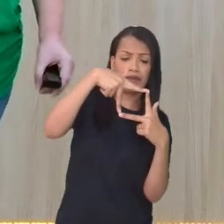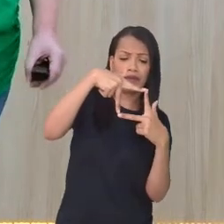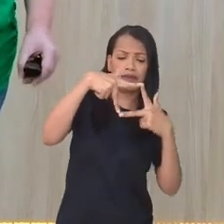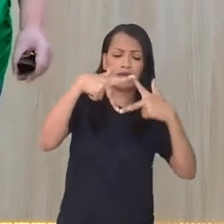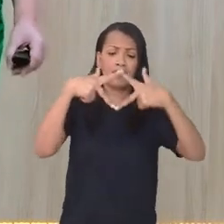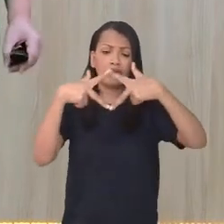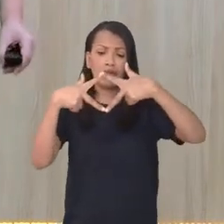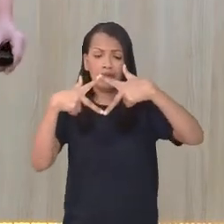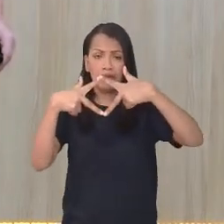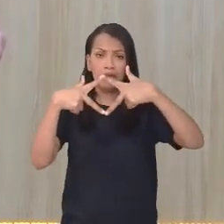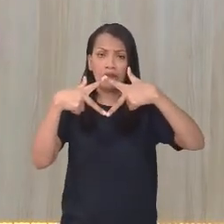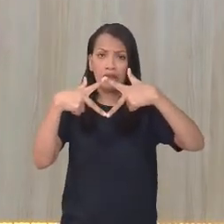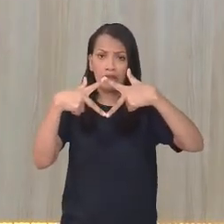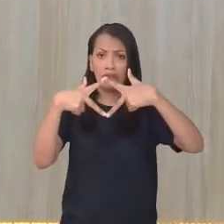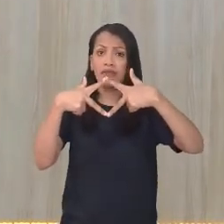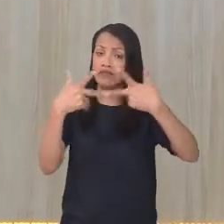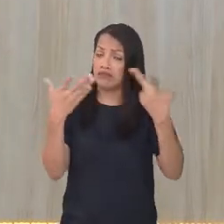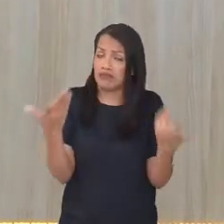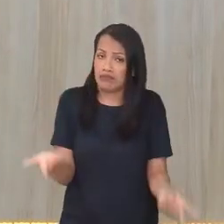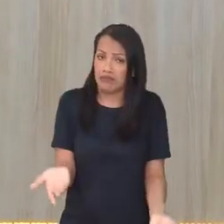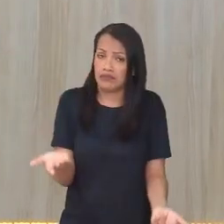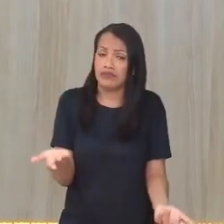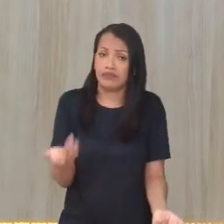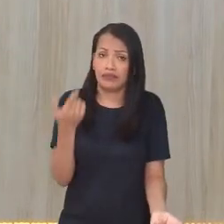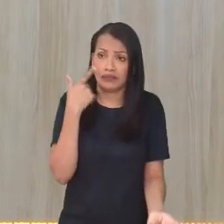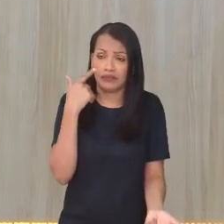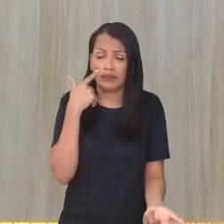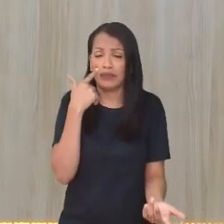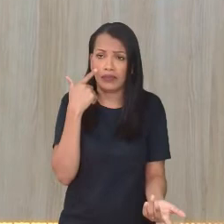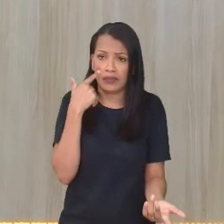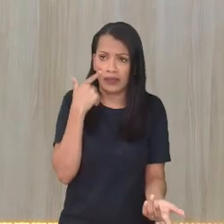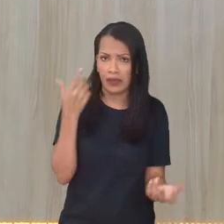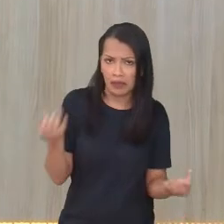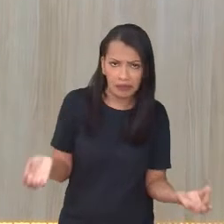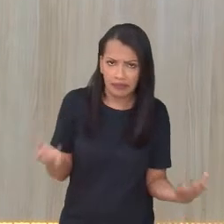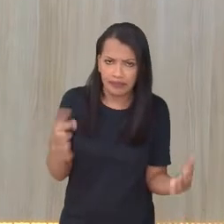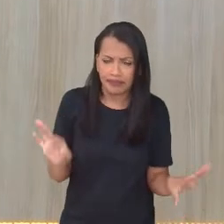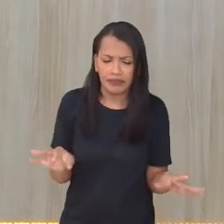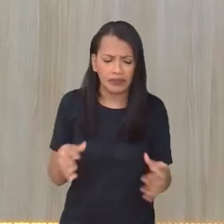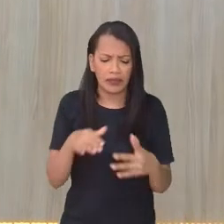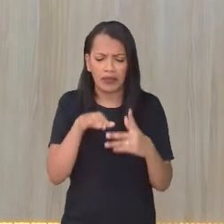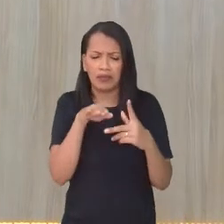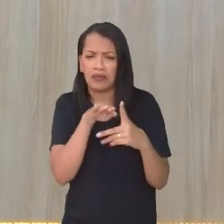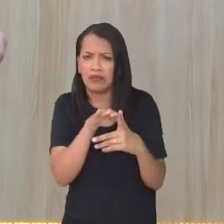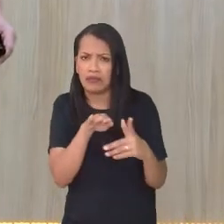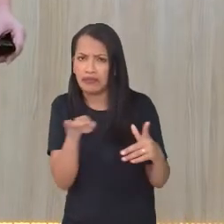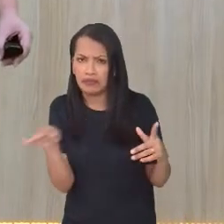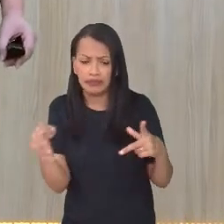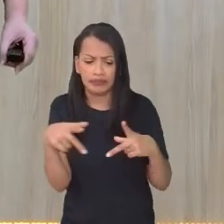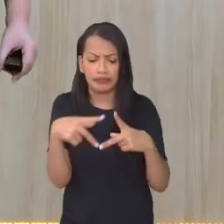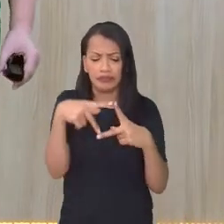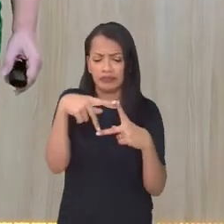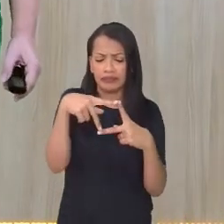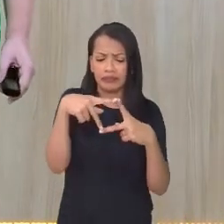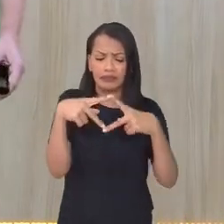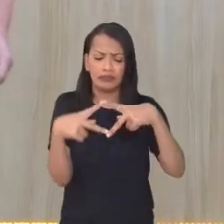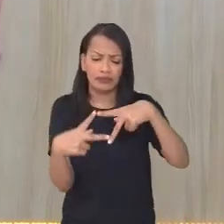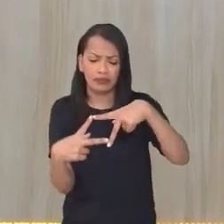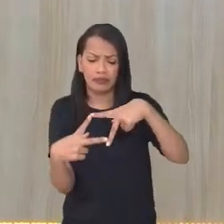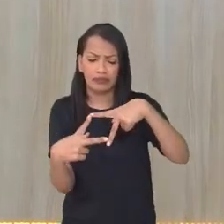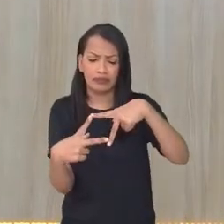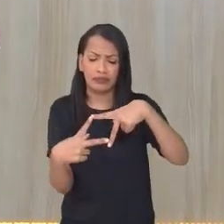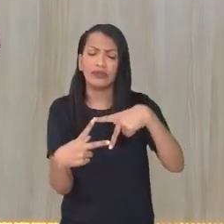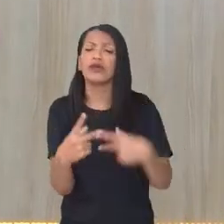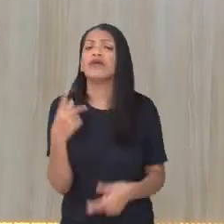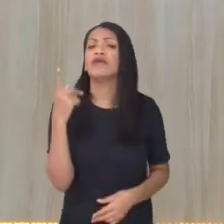ou se ali, como se fosse meu plano, como se fosse a mesa, eu tivesse um dos vértices.